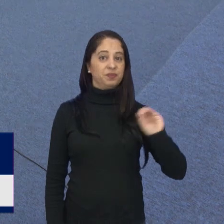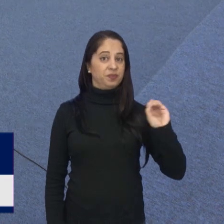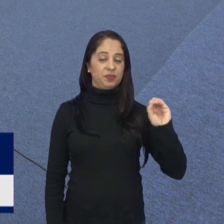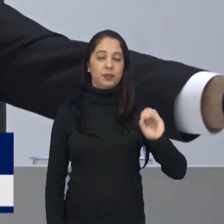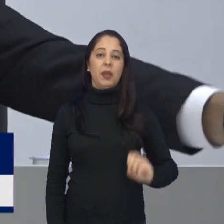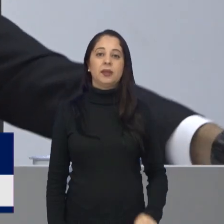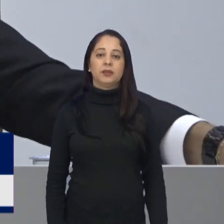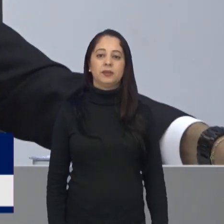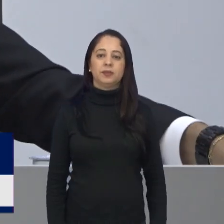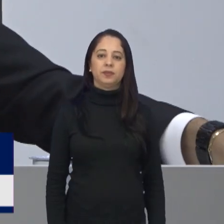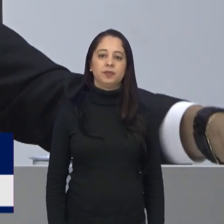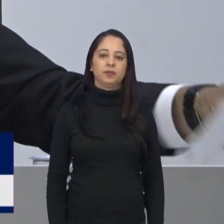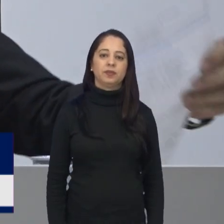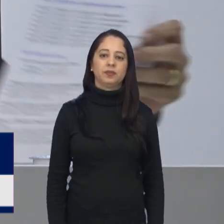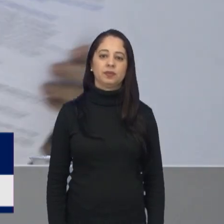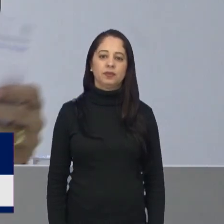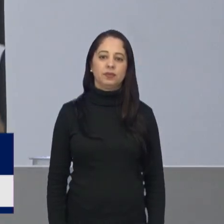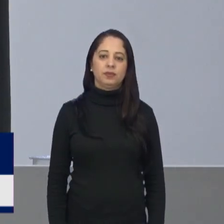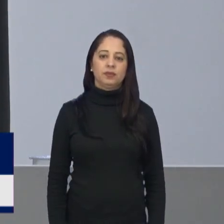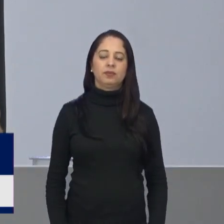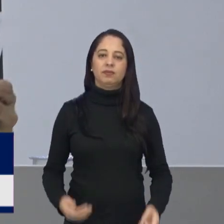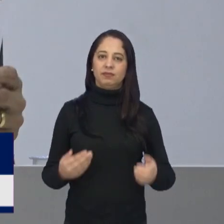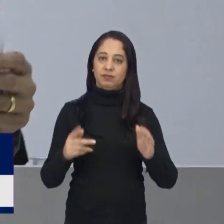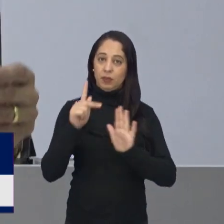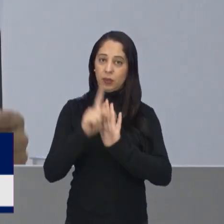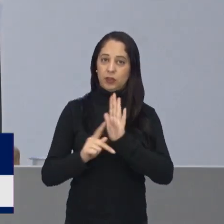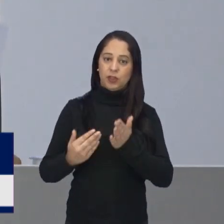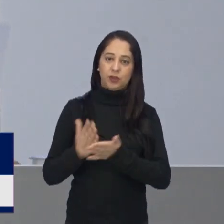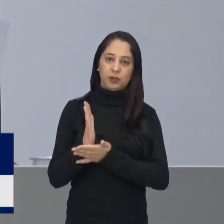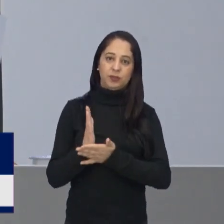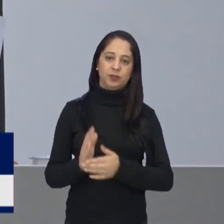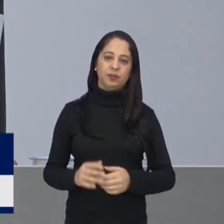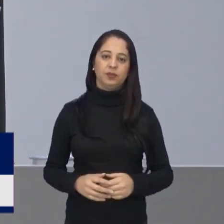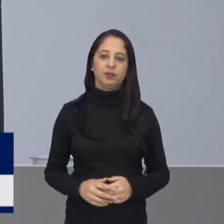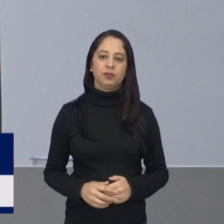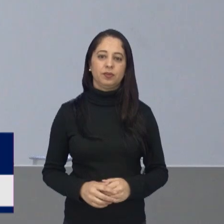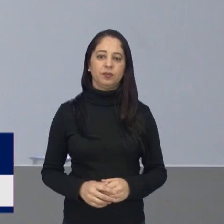presidente. Sem nenhum voto contrário, está aprovado por unanimidade.